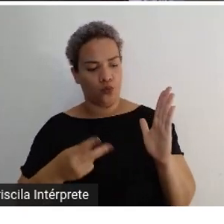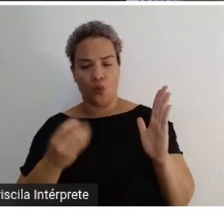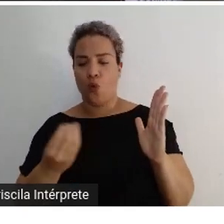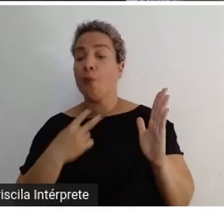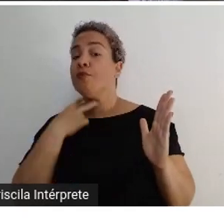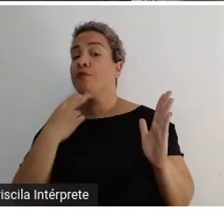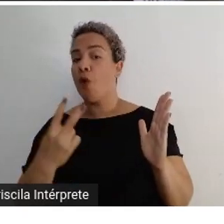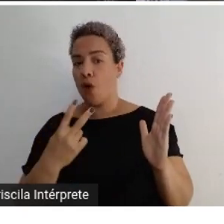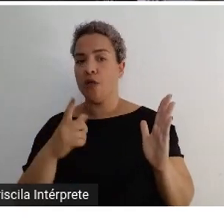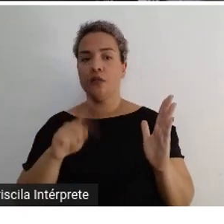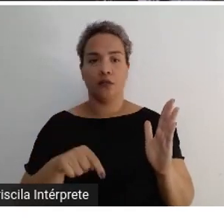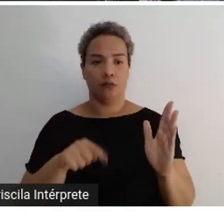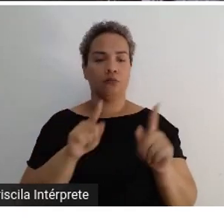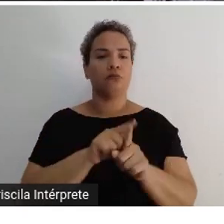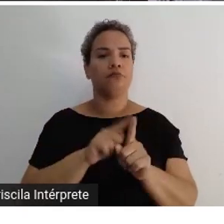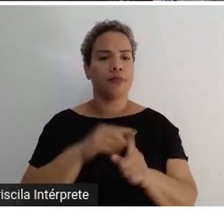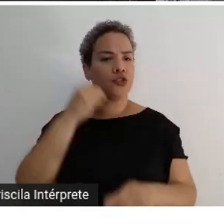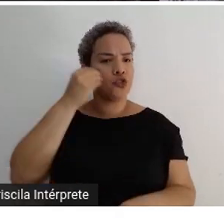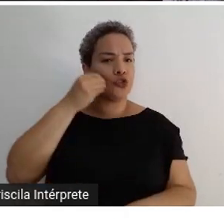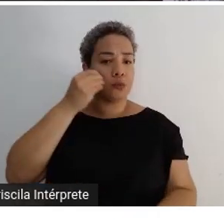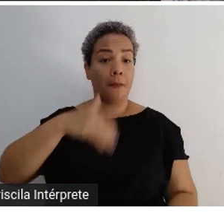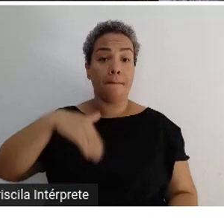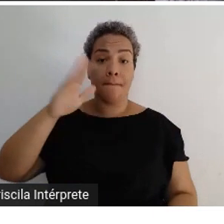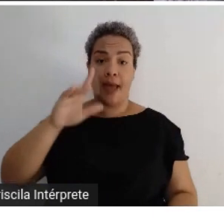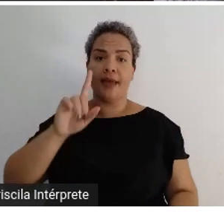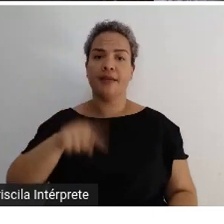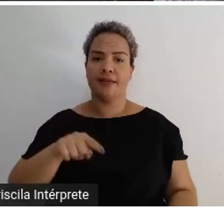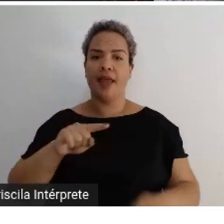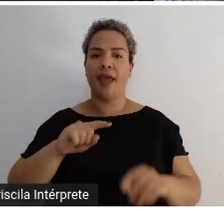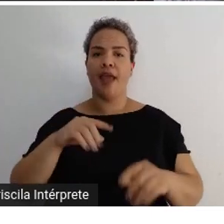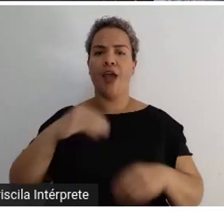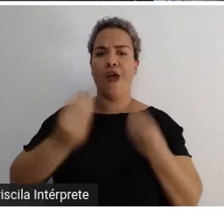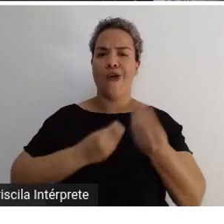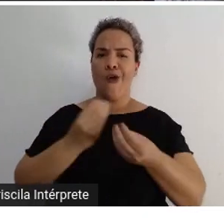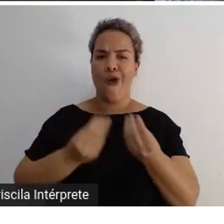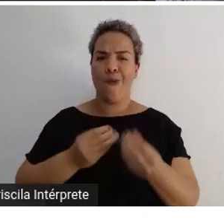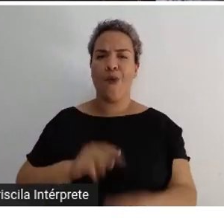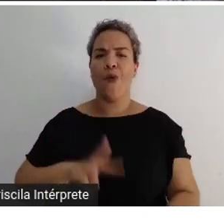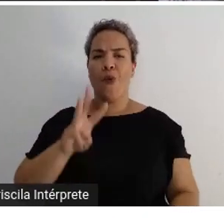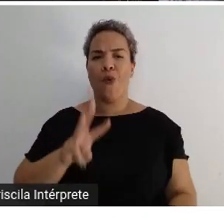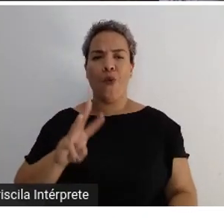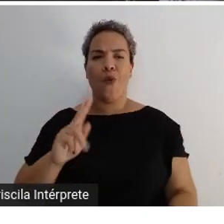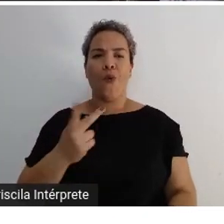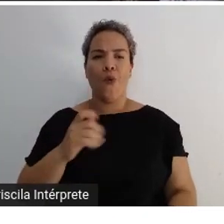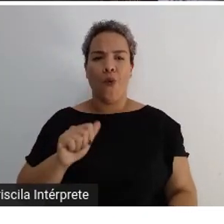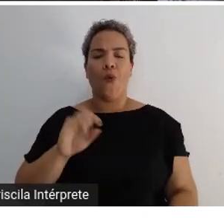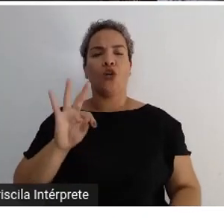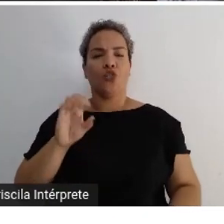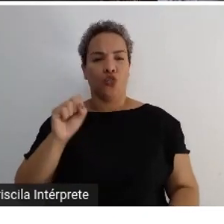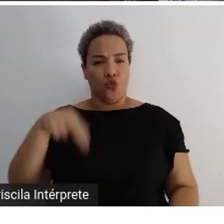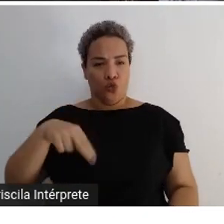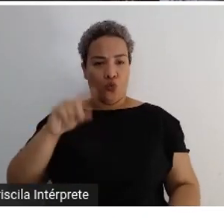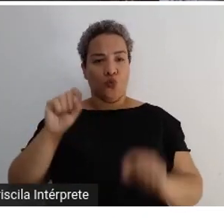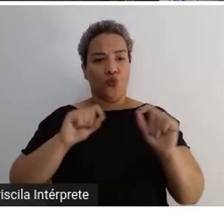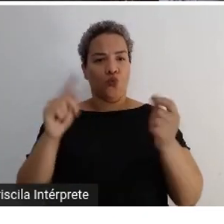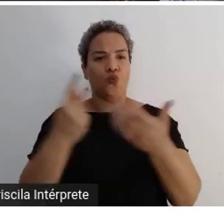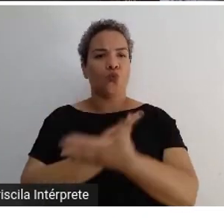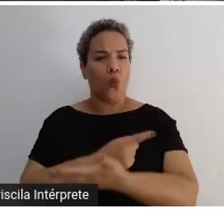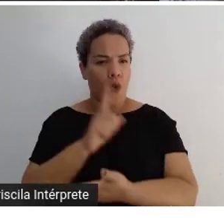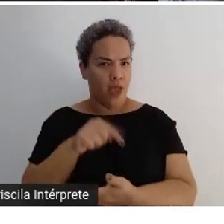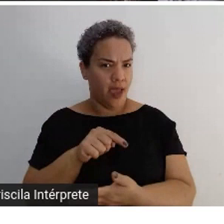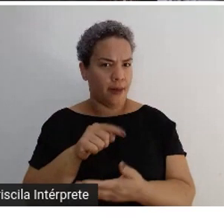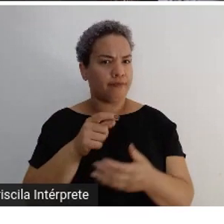voz. E a minha experiência maior é em Watson, por isso. Eu trouxe aqui, apesar da curadoria ela ser